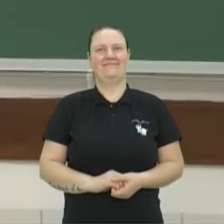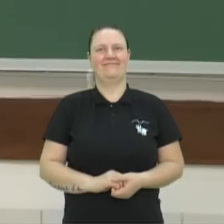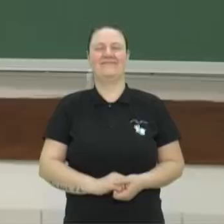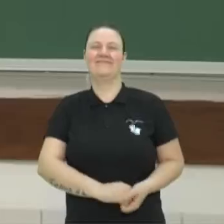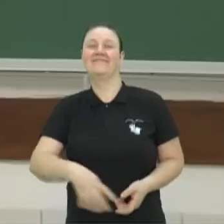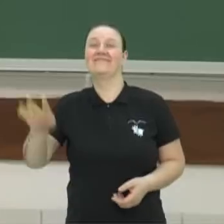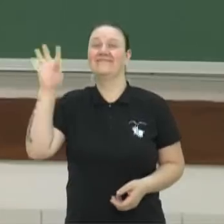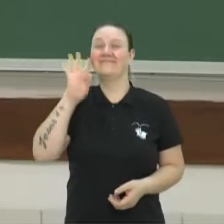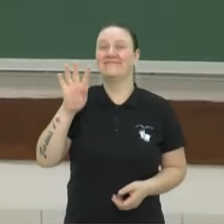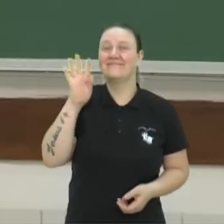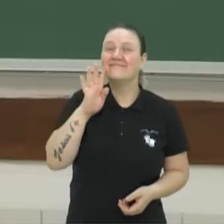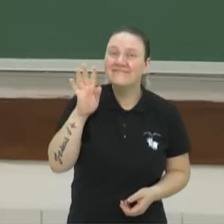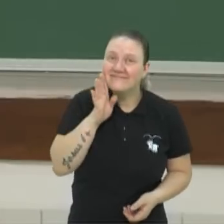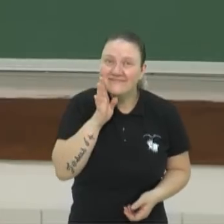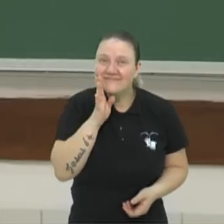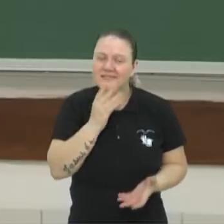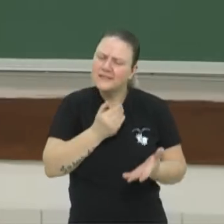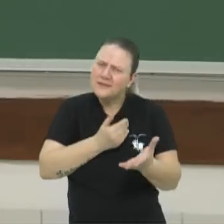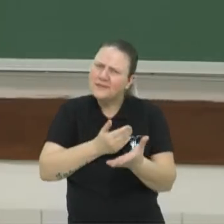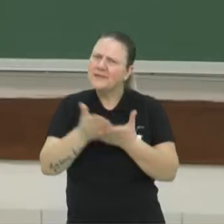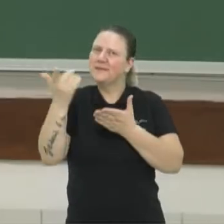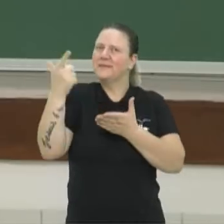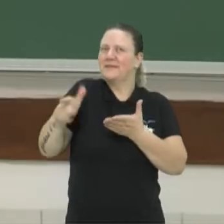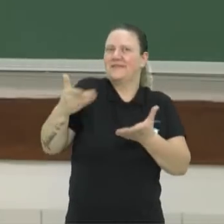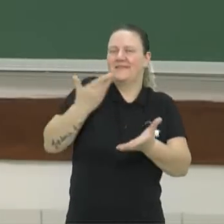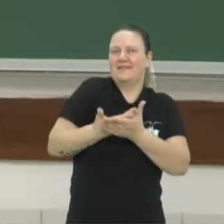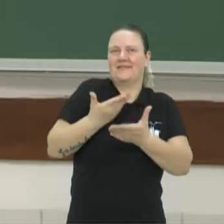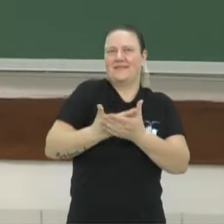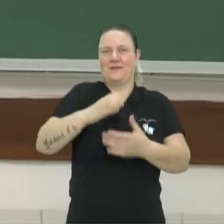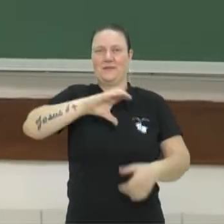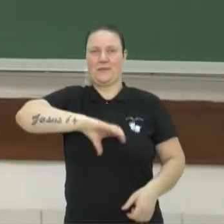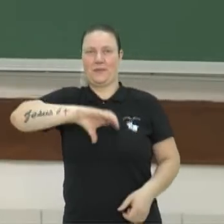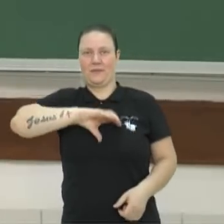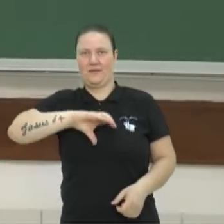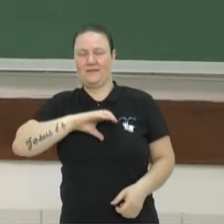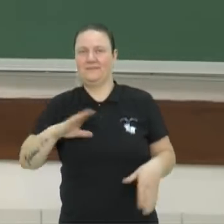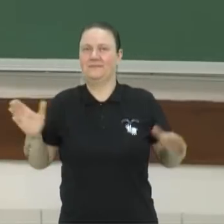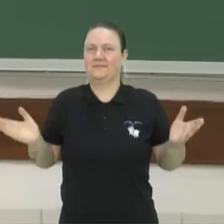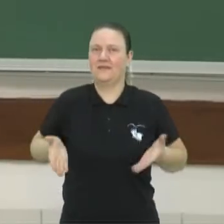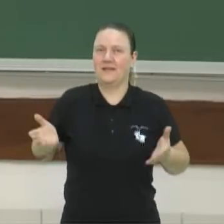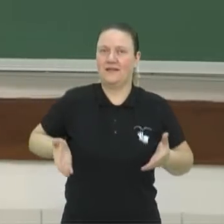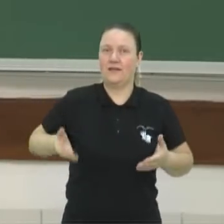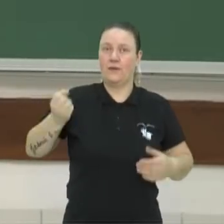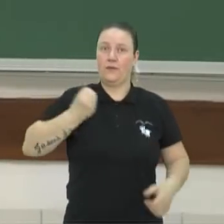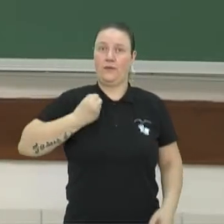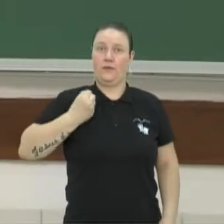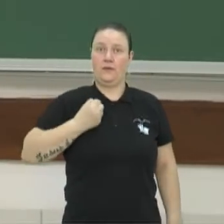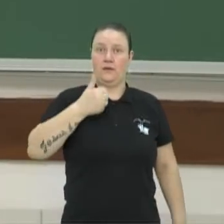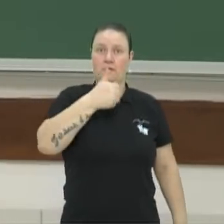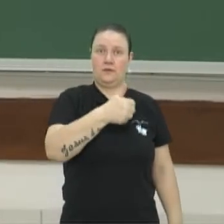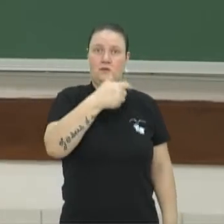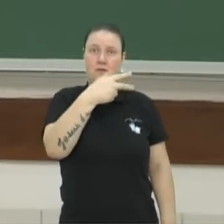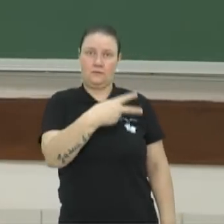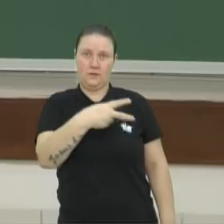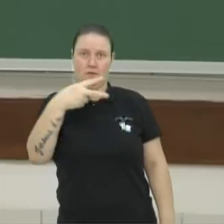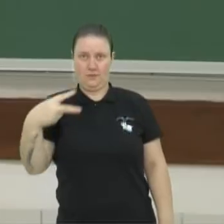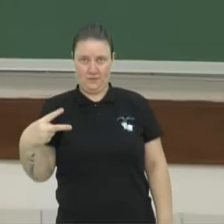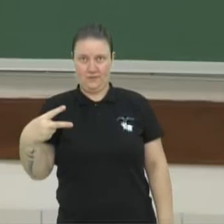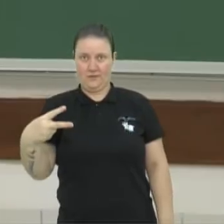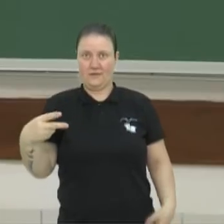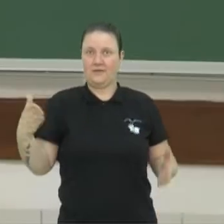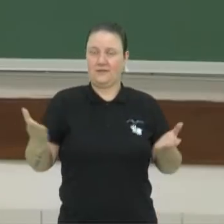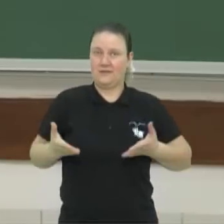Legal, galera. Começando mais uma aula de língua portuguesa. Agora a aula 122, tá bom?